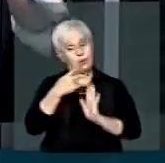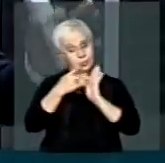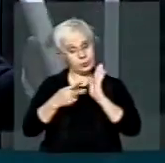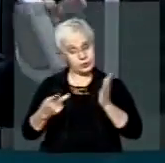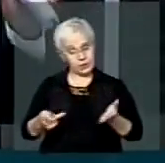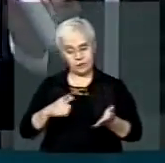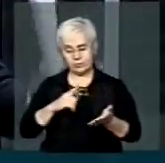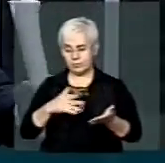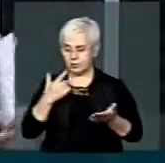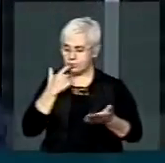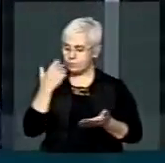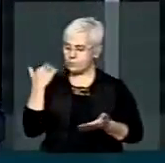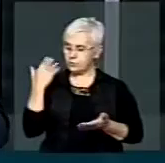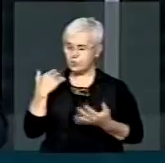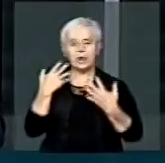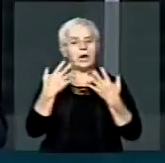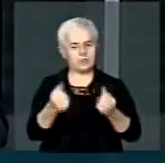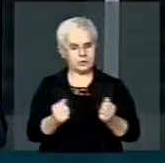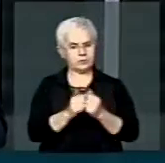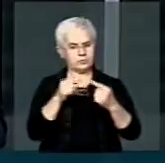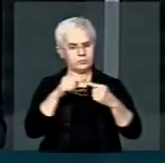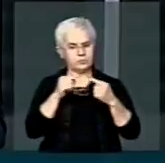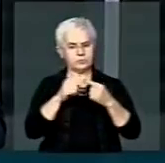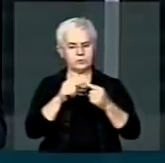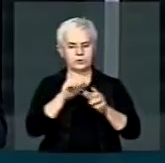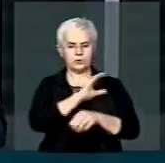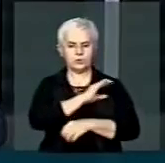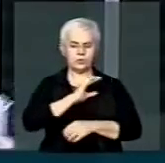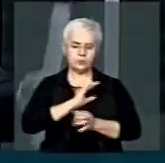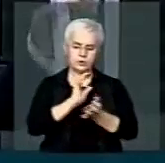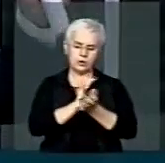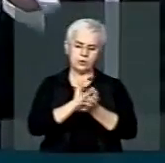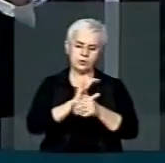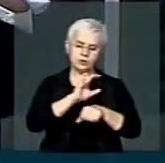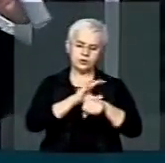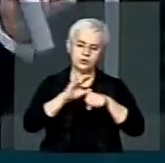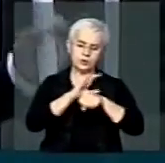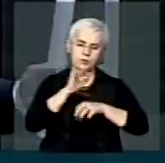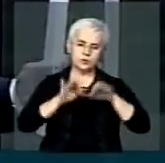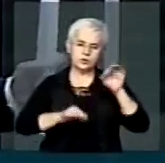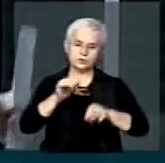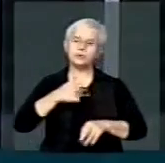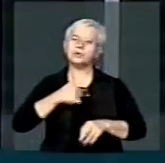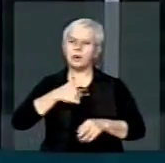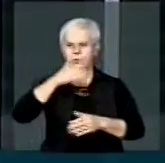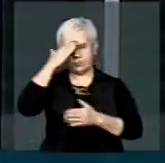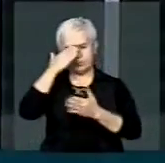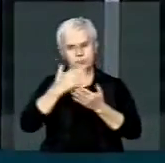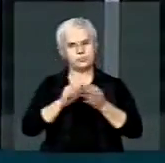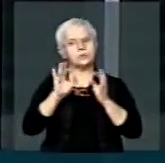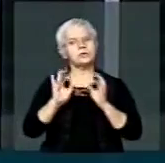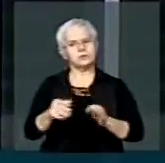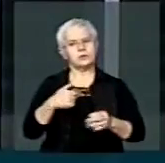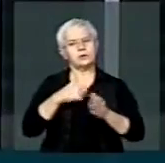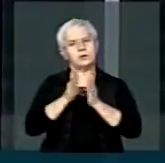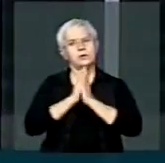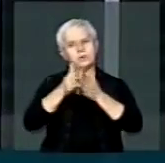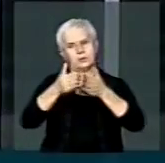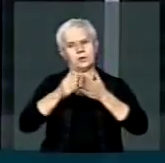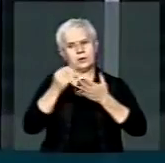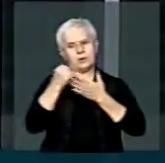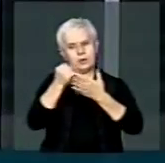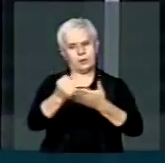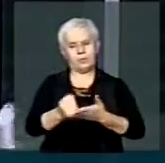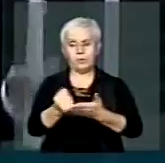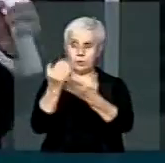recentemente parecer favorável na Comissão de Constituição e Justiça. Eu estou muito confiante e quero pedir o apoio